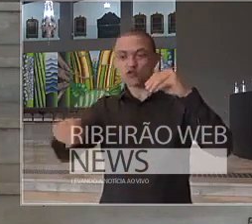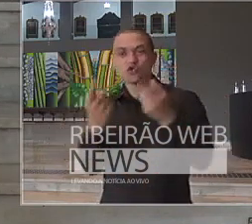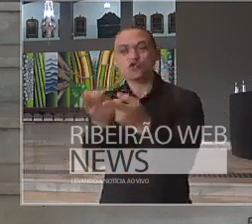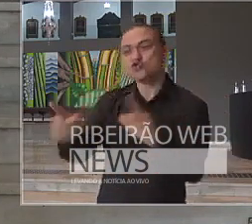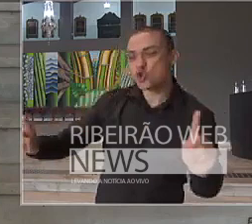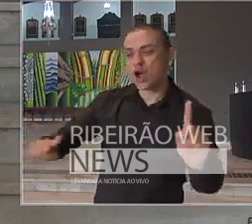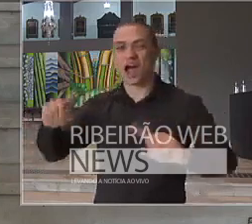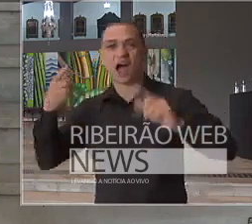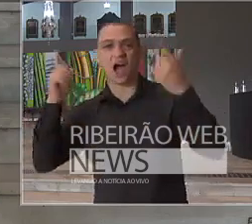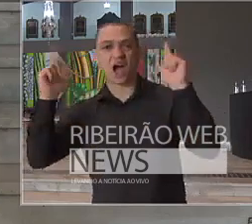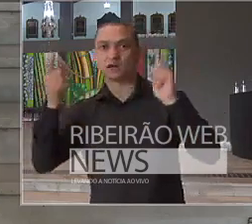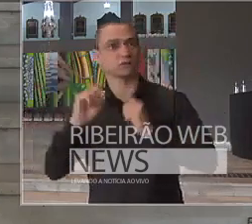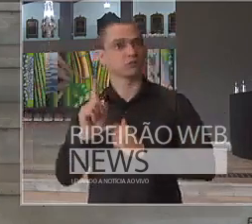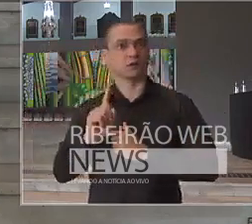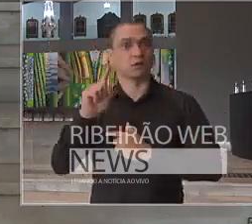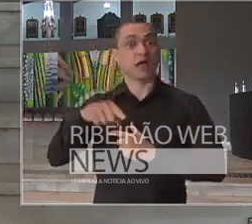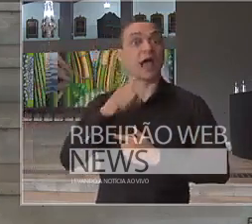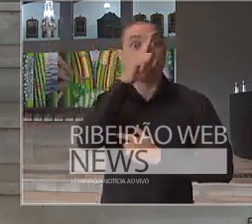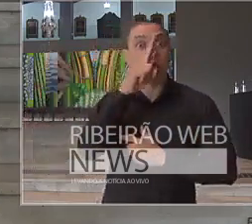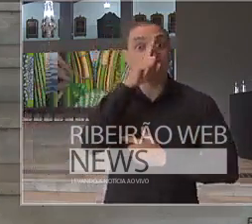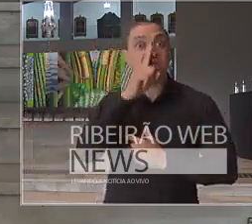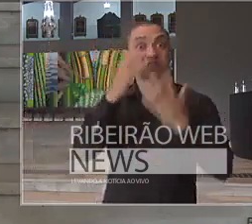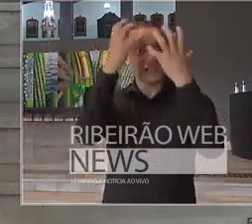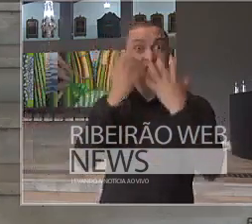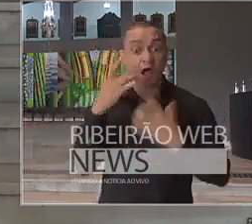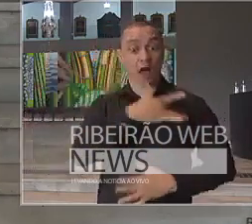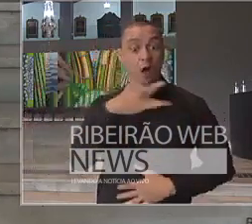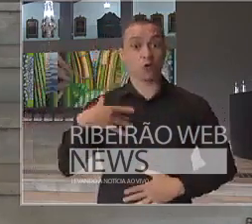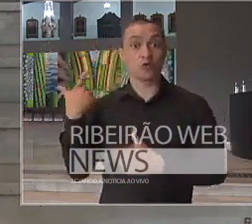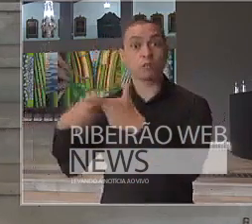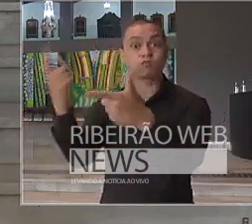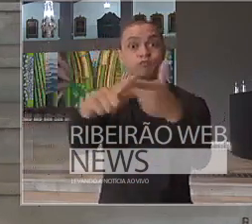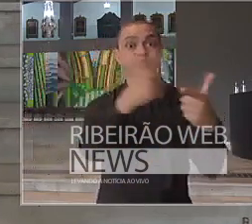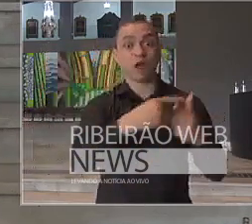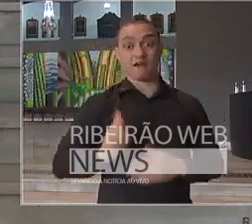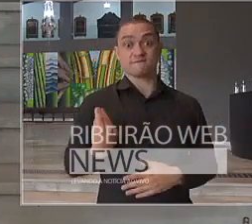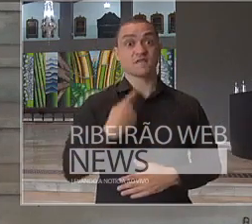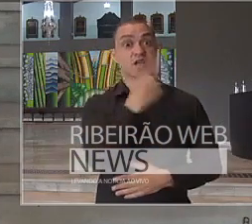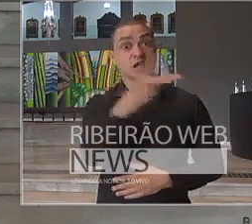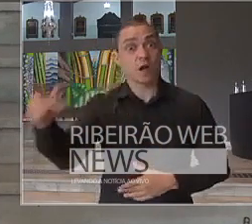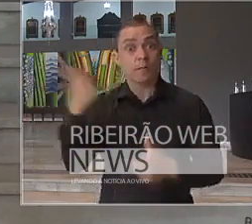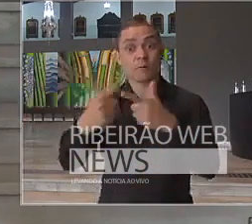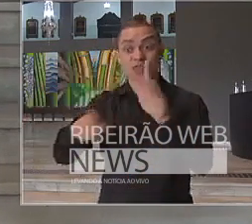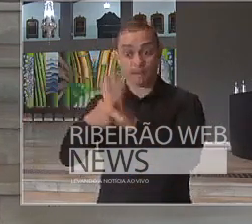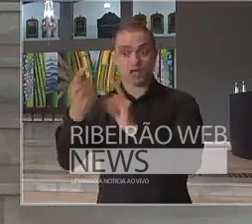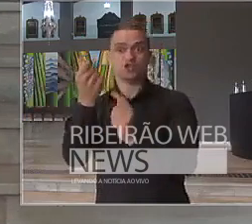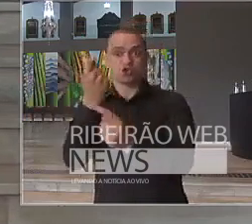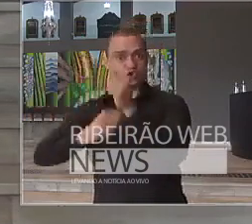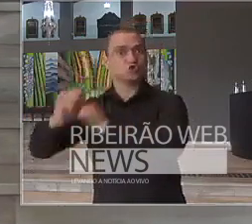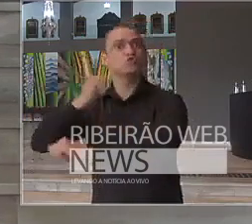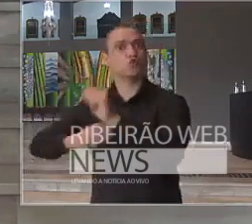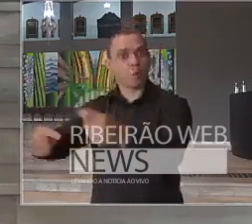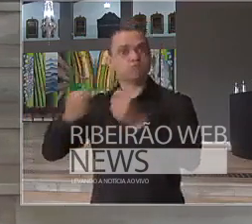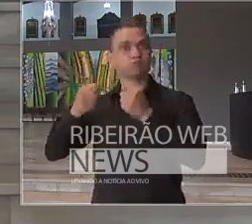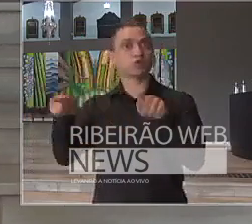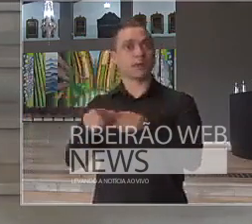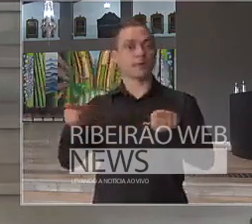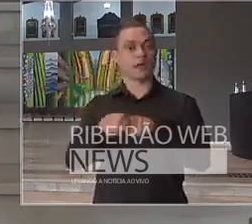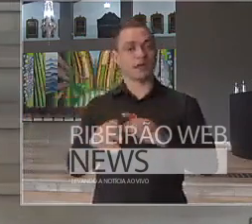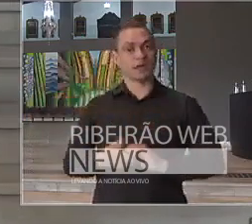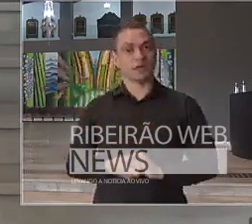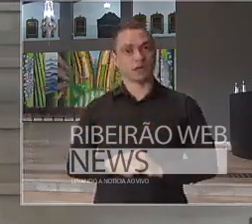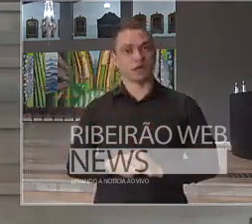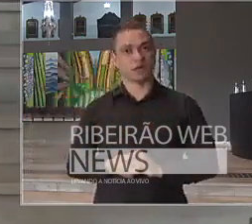estamos enfrentando uma gravíssima crise de saúde de vida e de economia presidente o